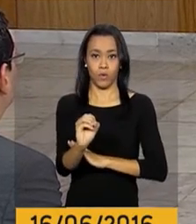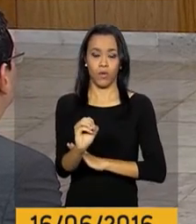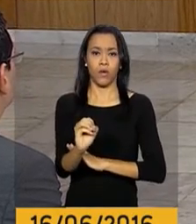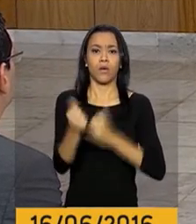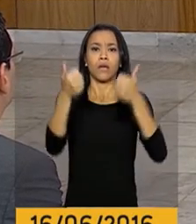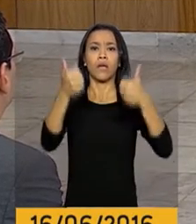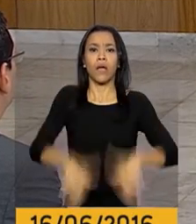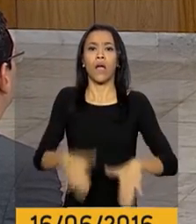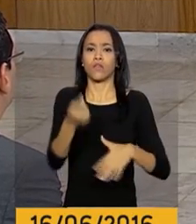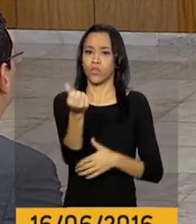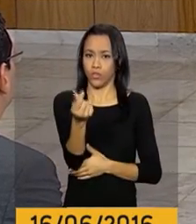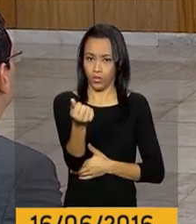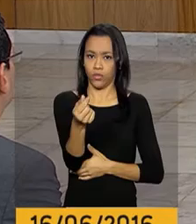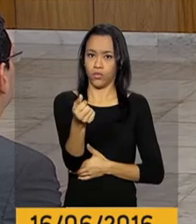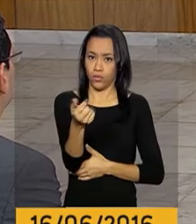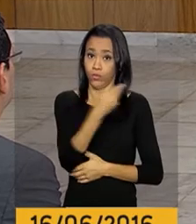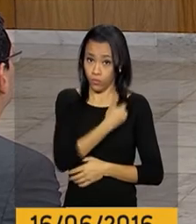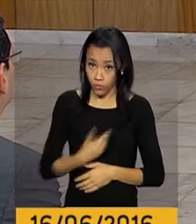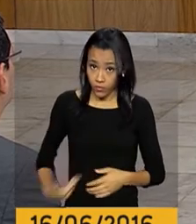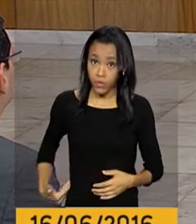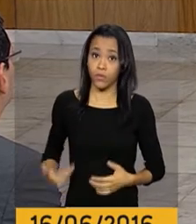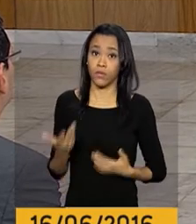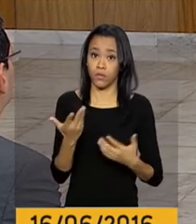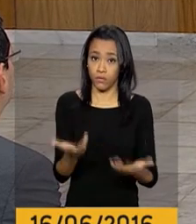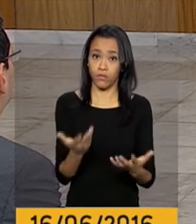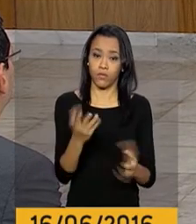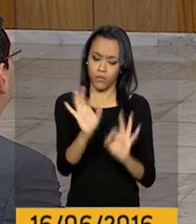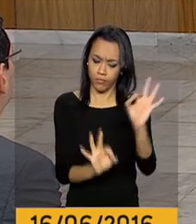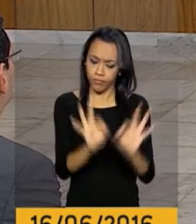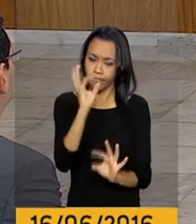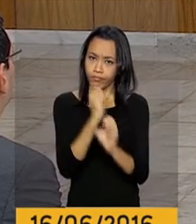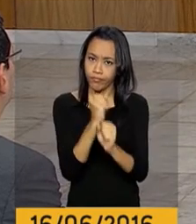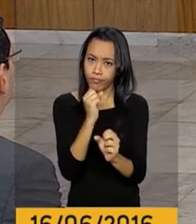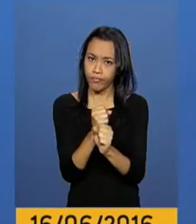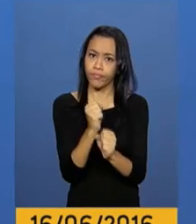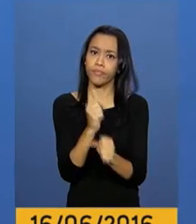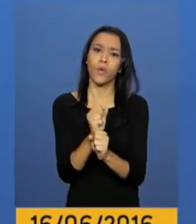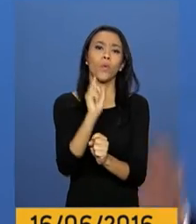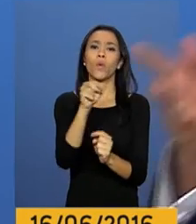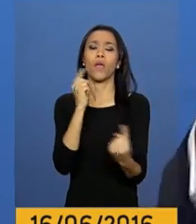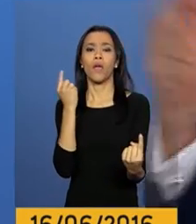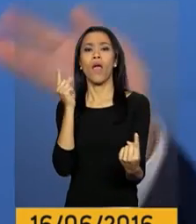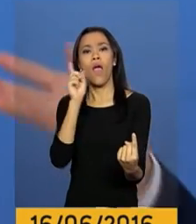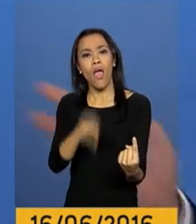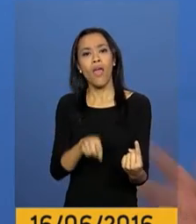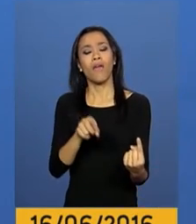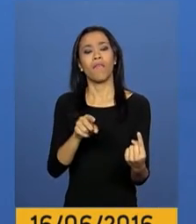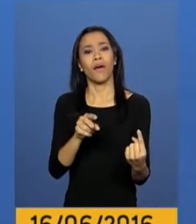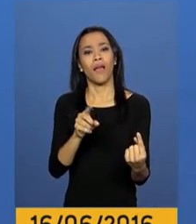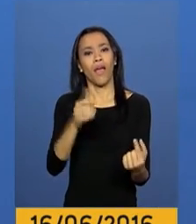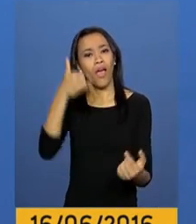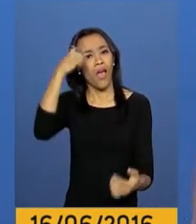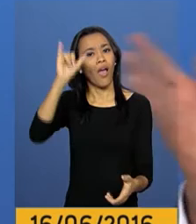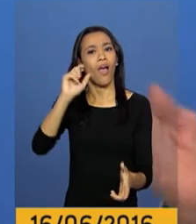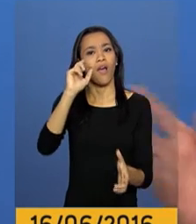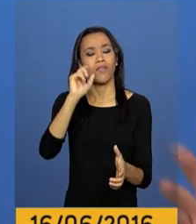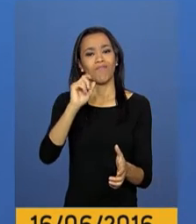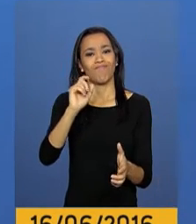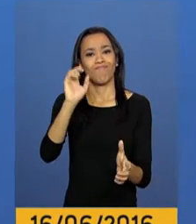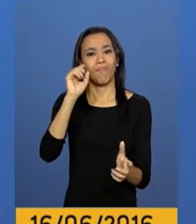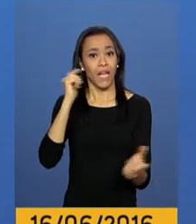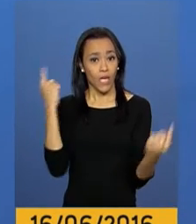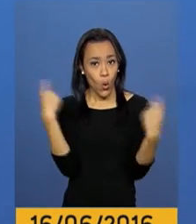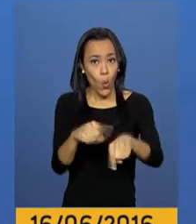despesas do país, né, orçamentárias, para combater o déficit que nós